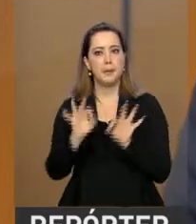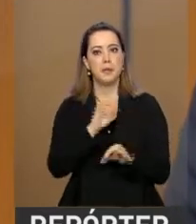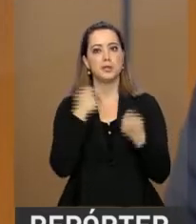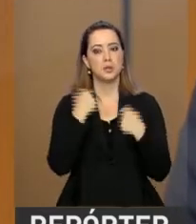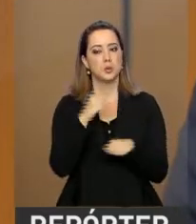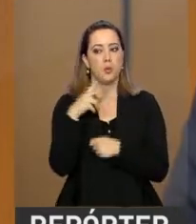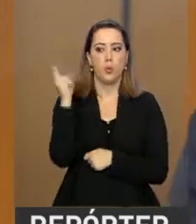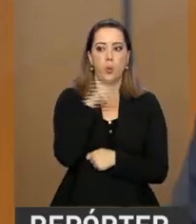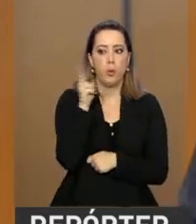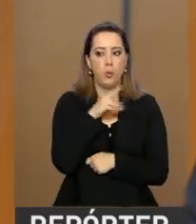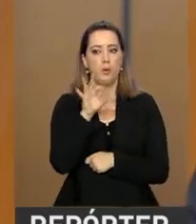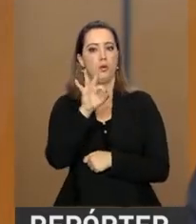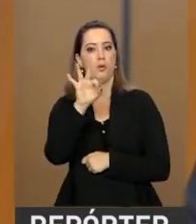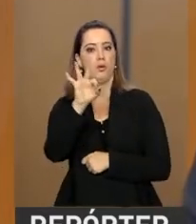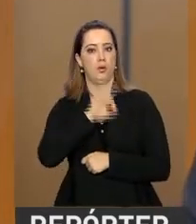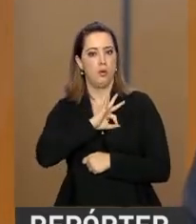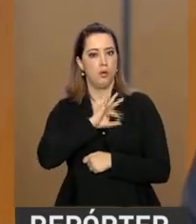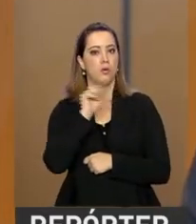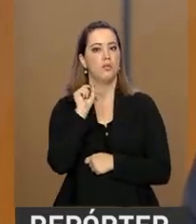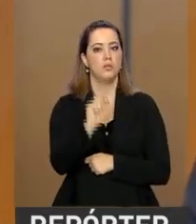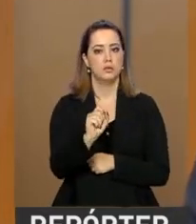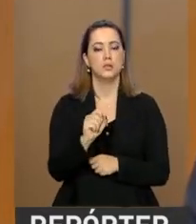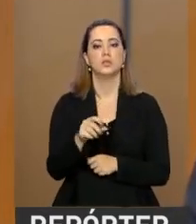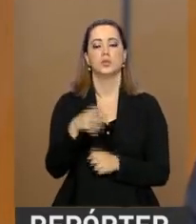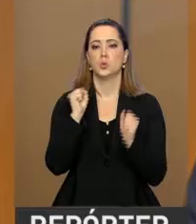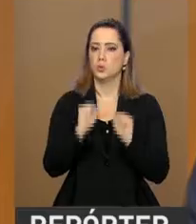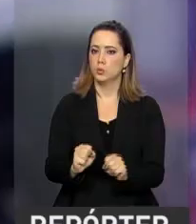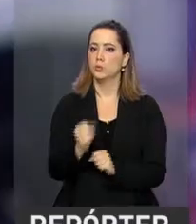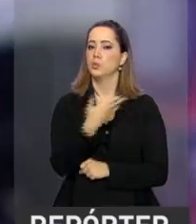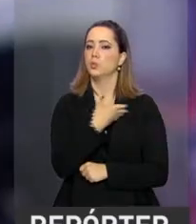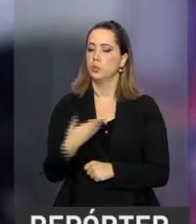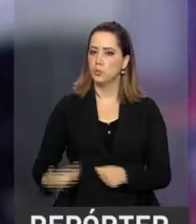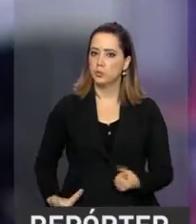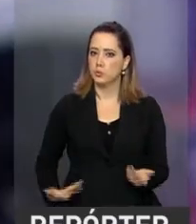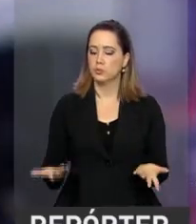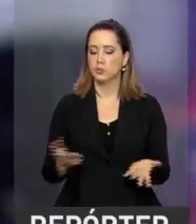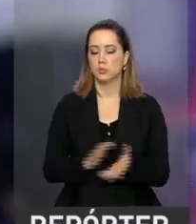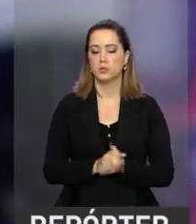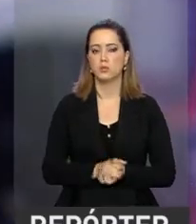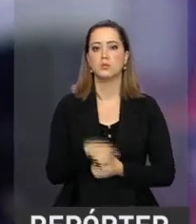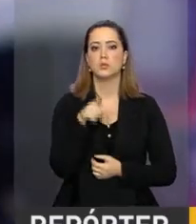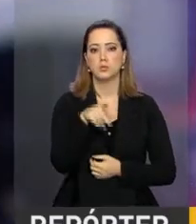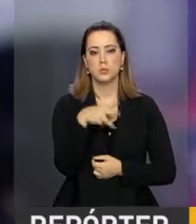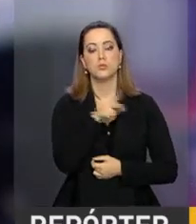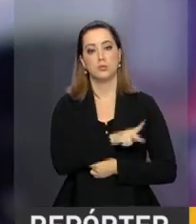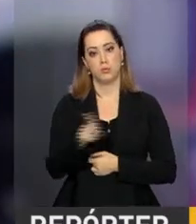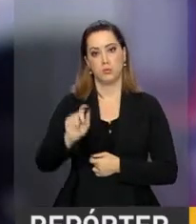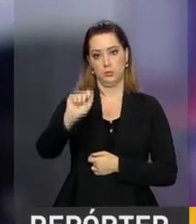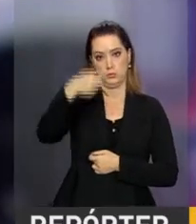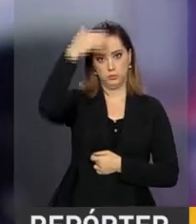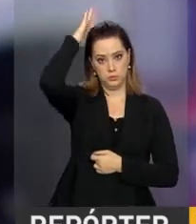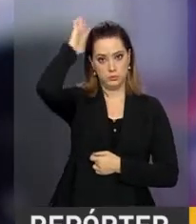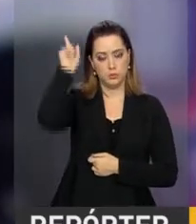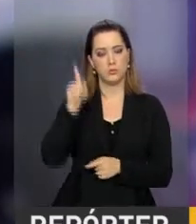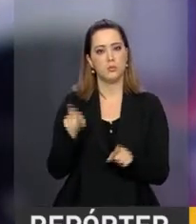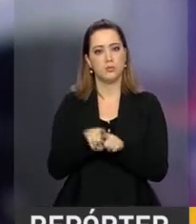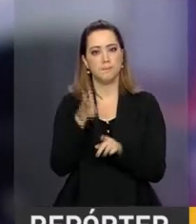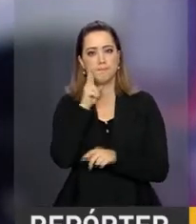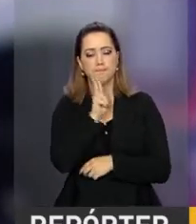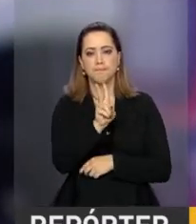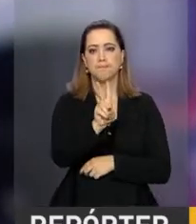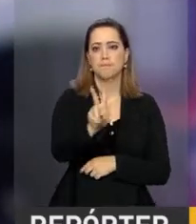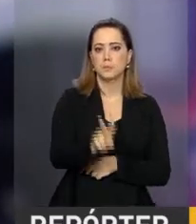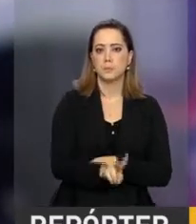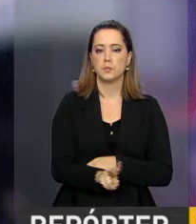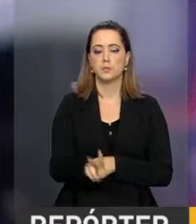reação rápida, dura e certeira do poder público. O presidente em exercício, Michel Temer, acompanhou a operação